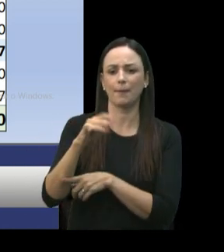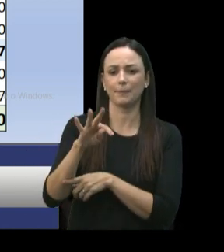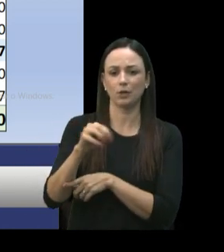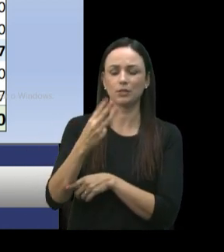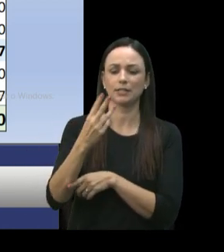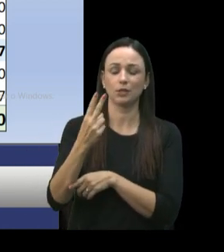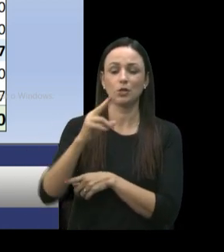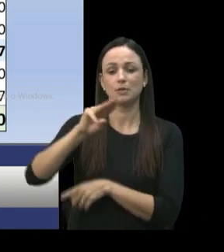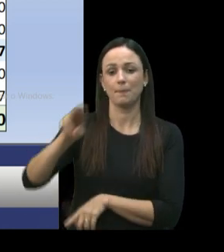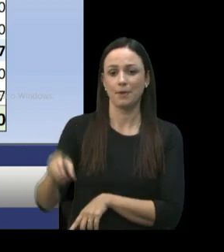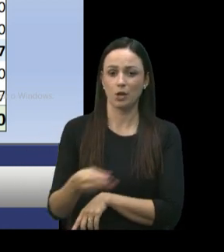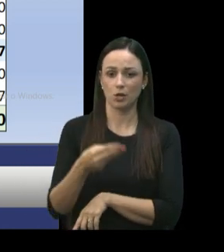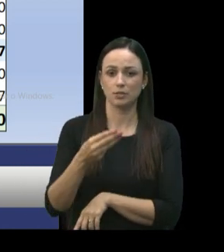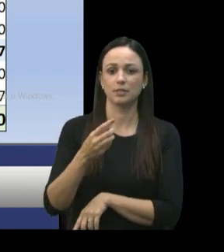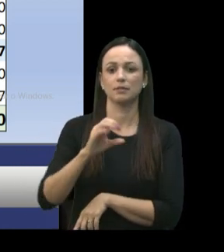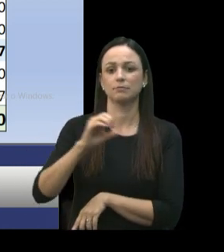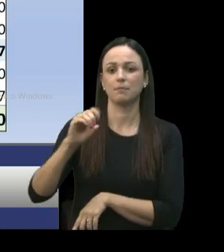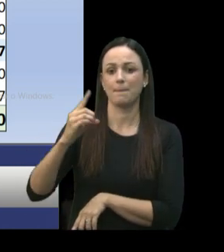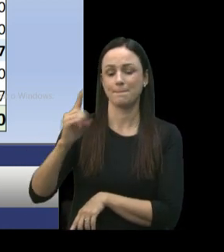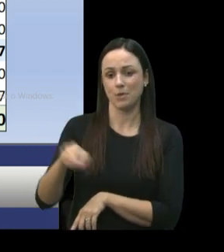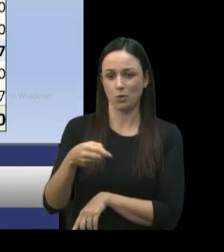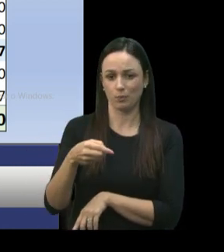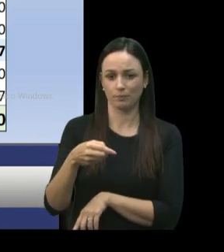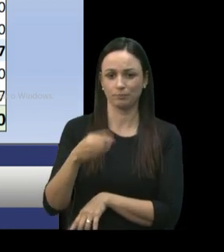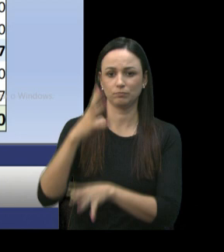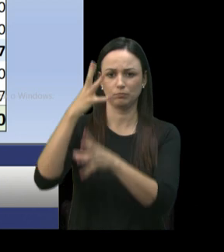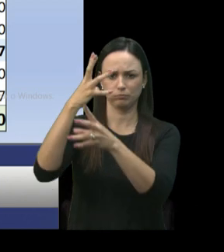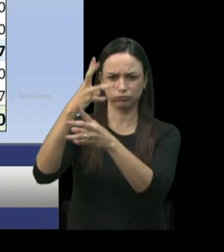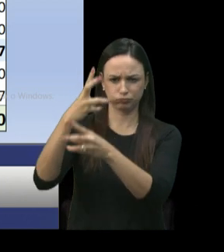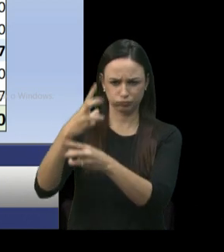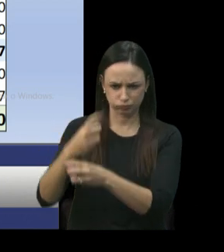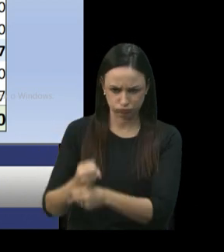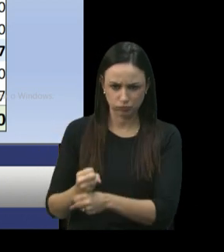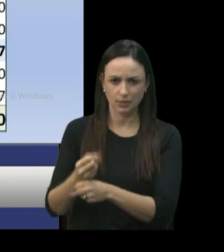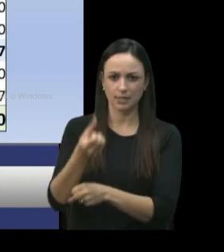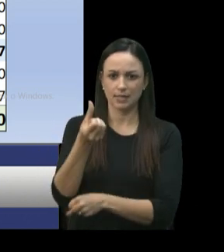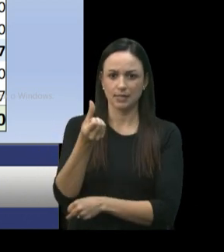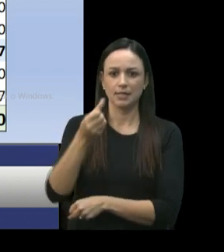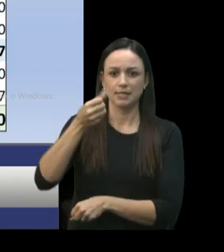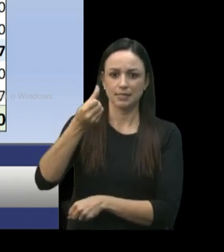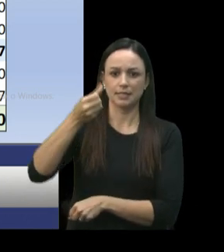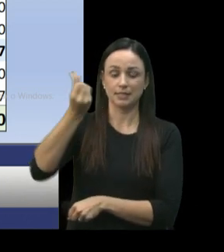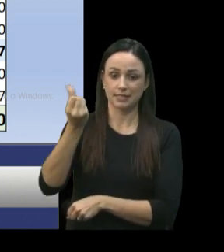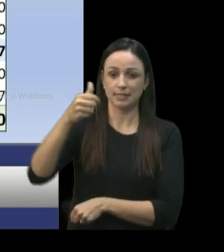32 milhões e mil reais. Totalizando, então, 67 milhões,